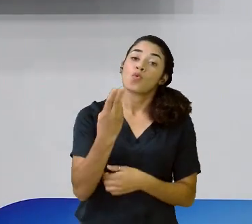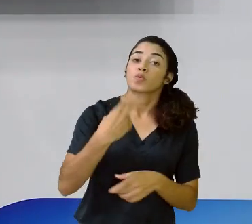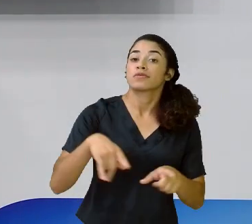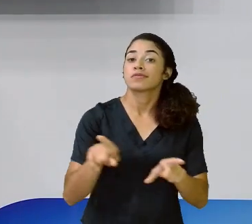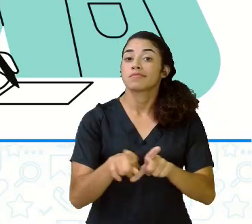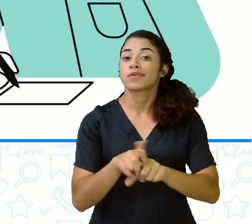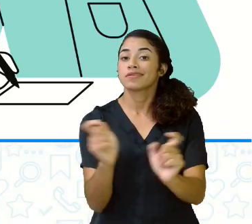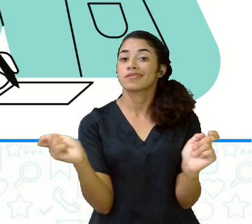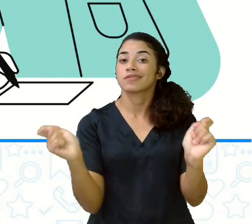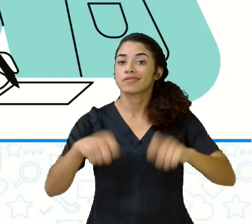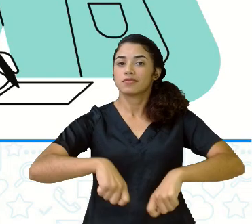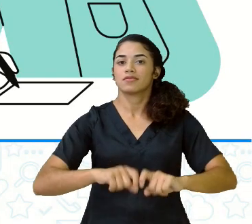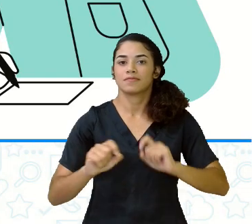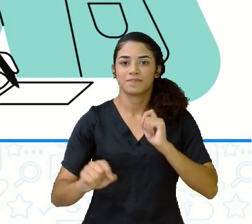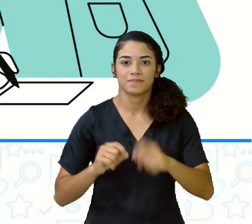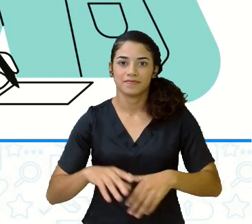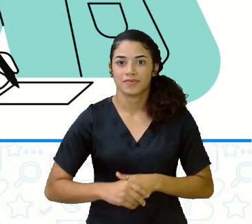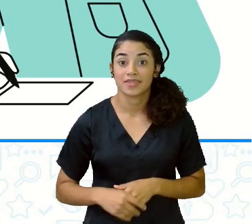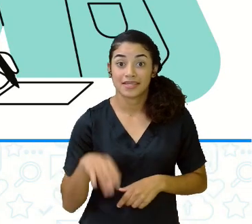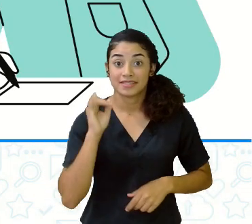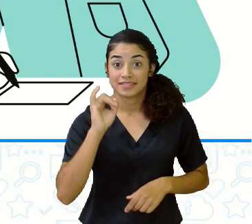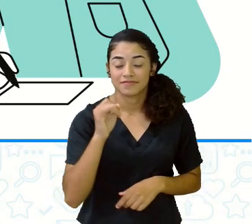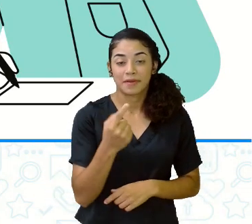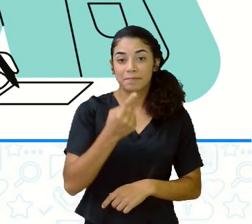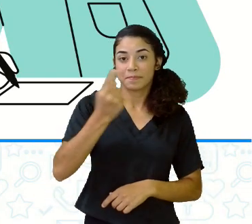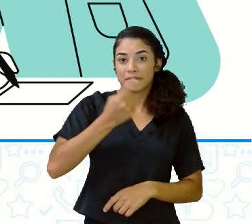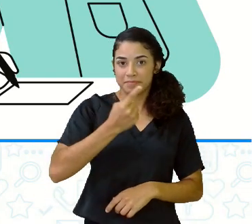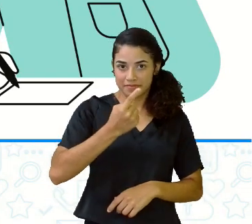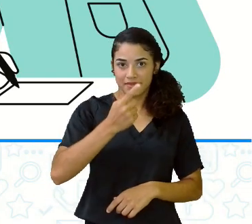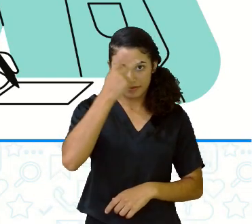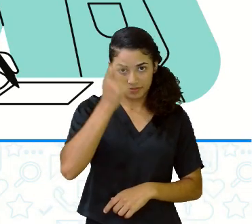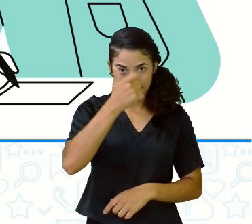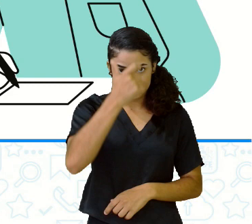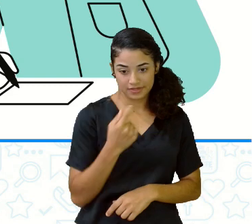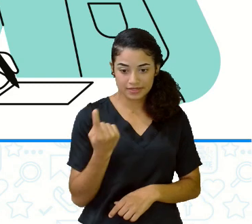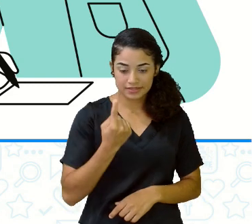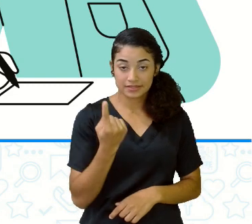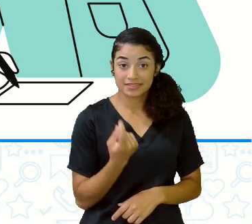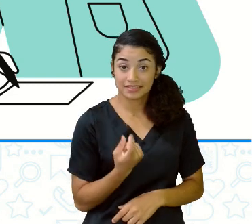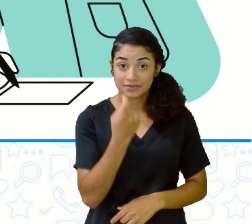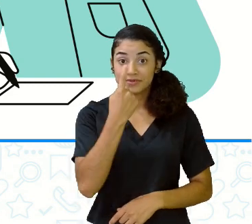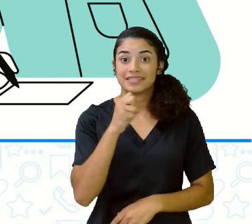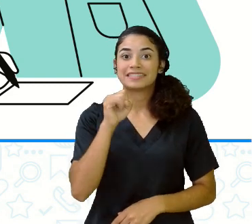então, pode ser narrado na primeira pessoa do singular, quando é uma